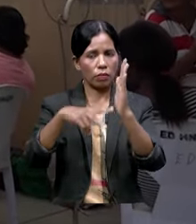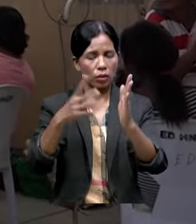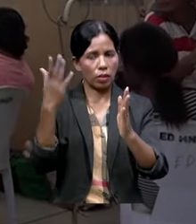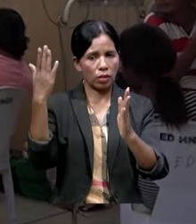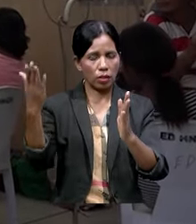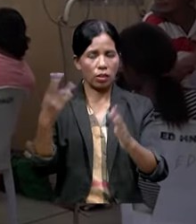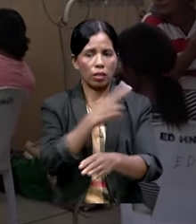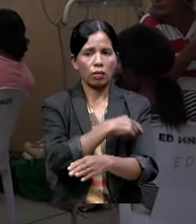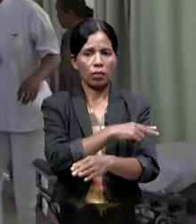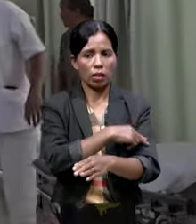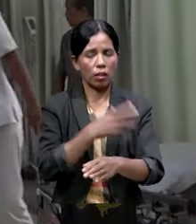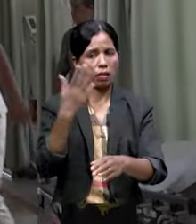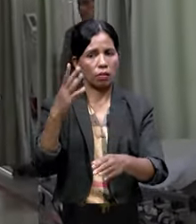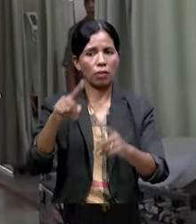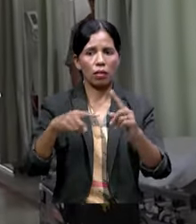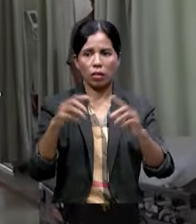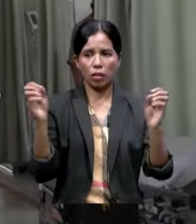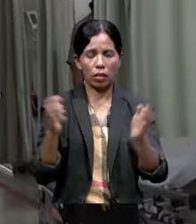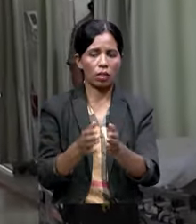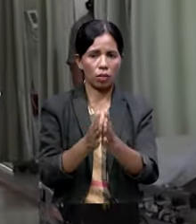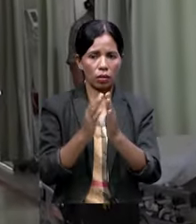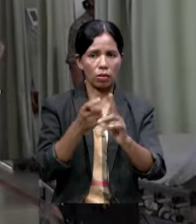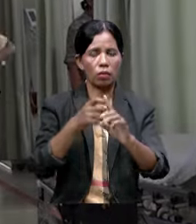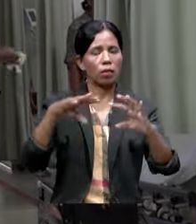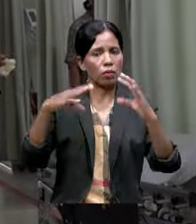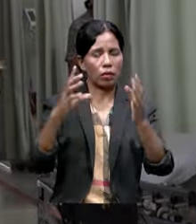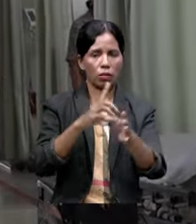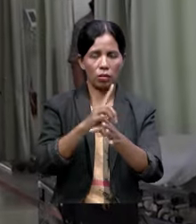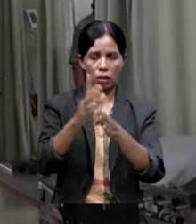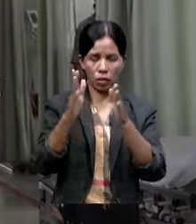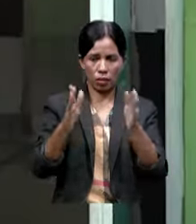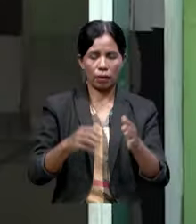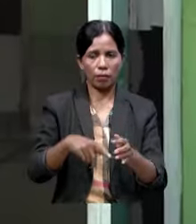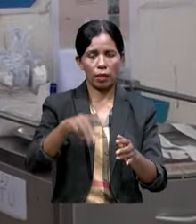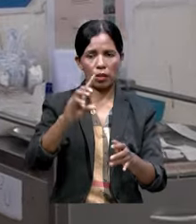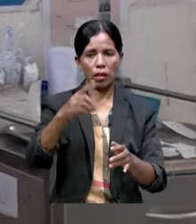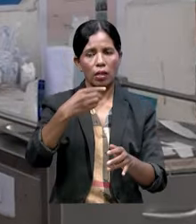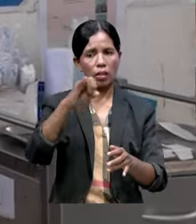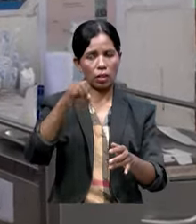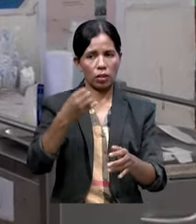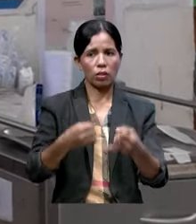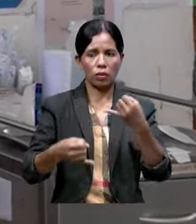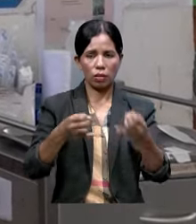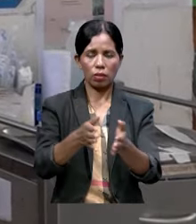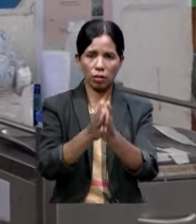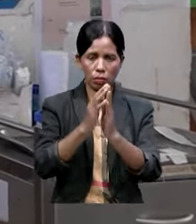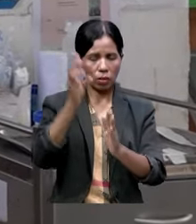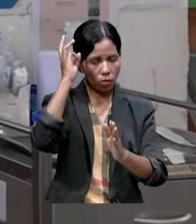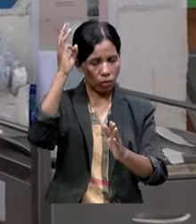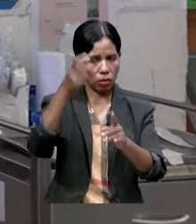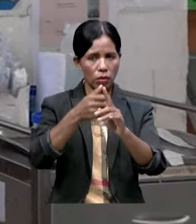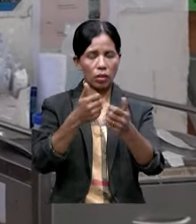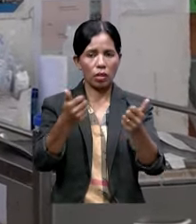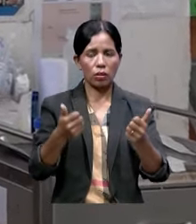arredores hospital refere, bangira la iha autorização usi Conselho Diretivo. Providoria Direitos Humanos na Justiça Simona preocupação com a Associação